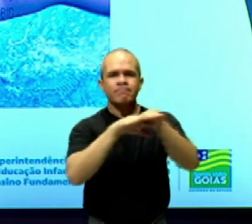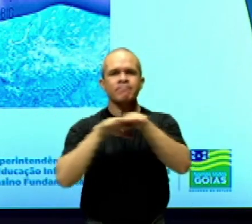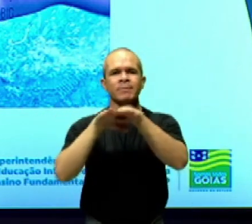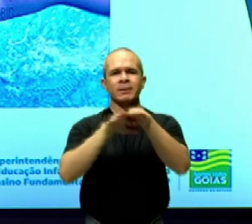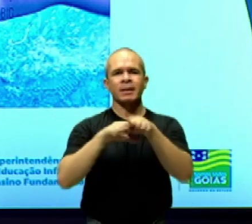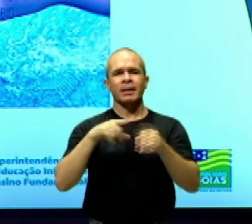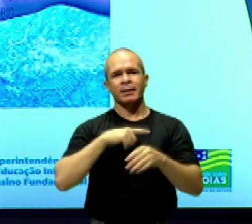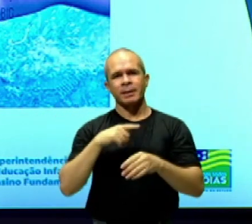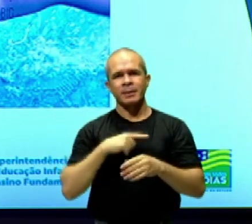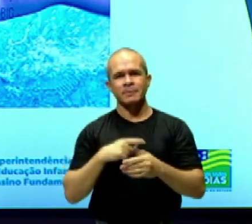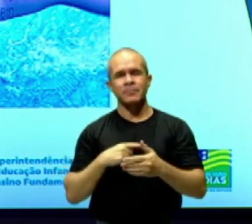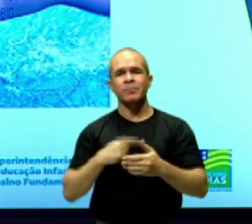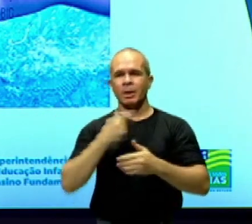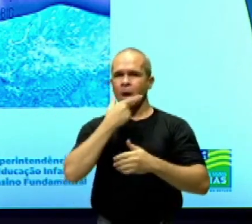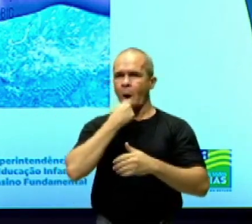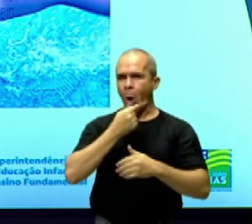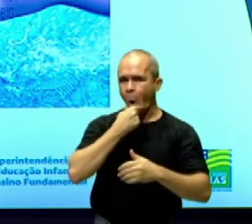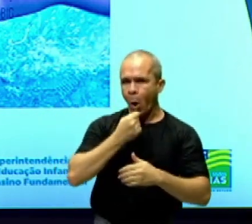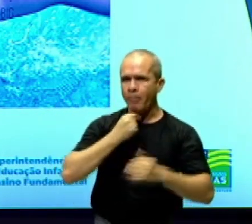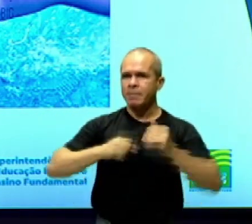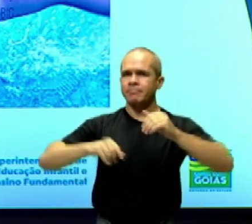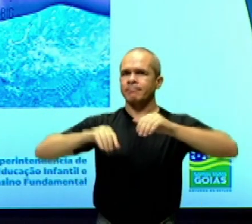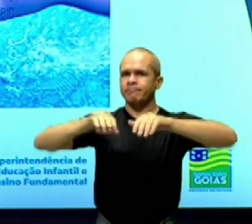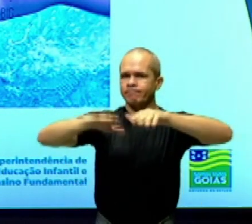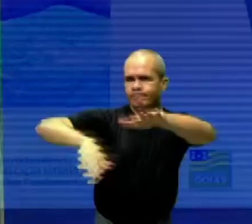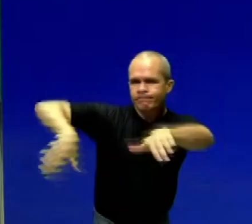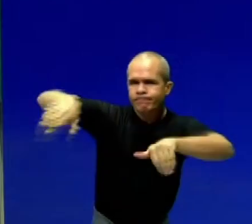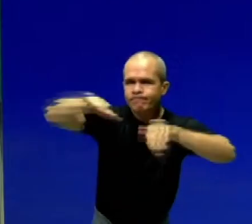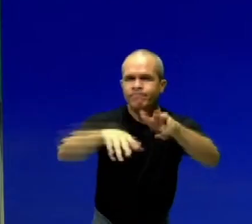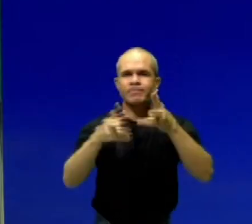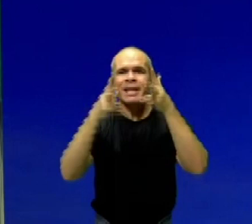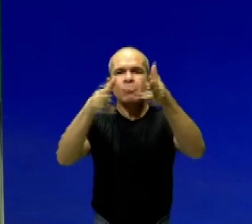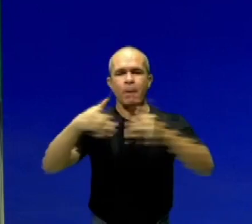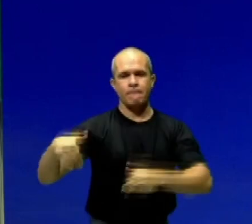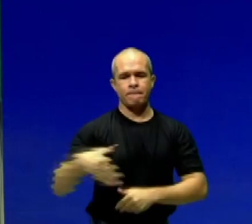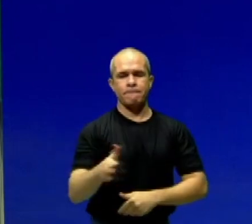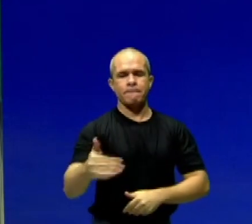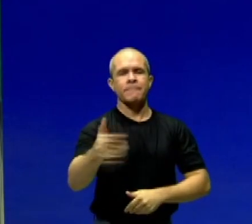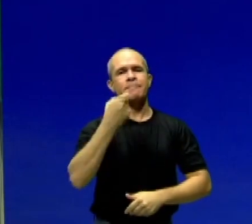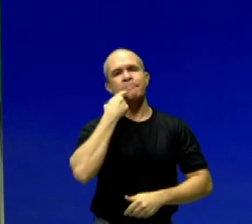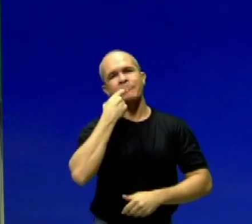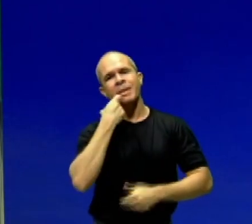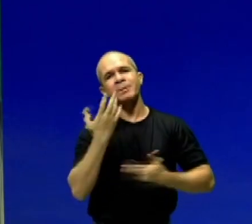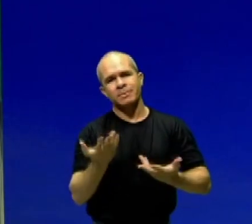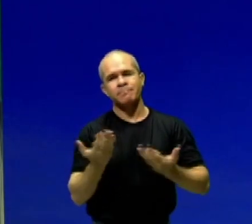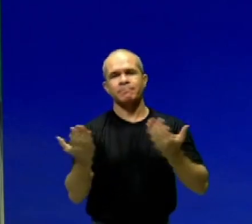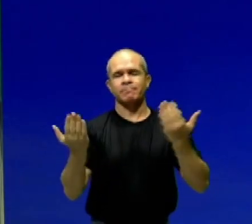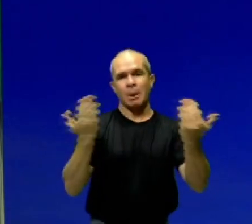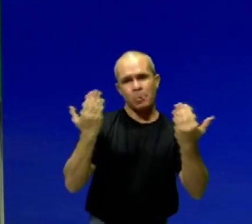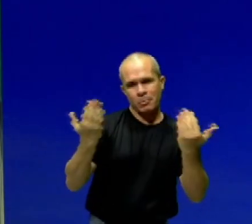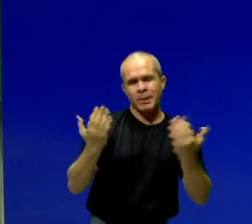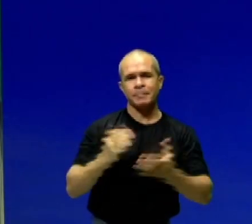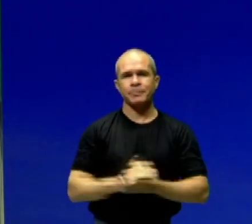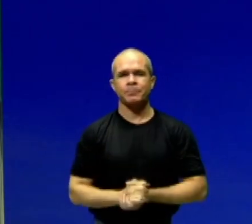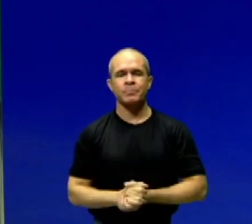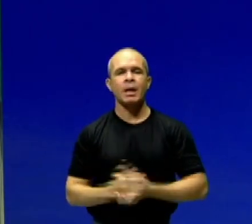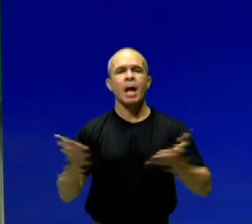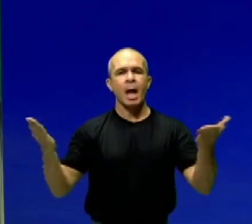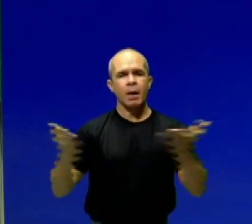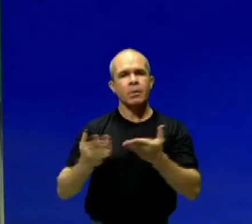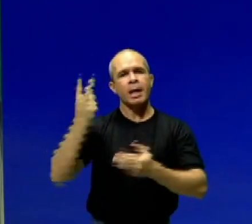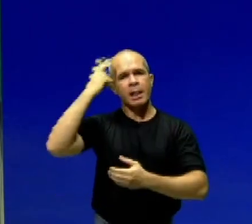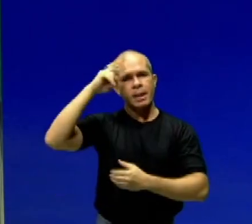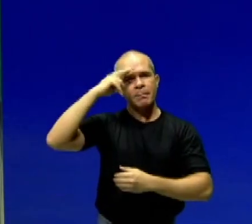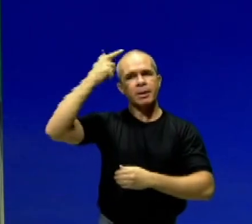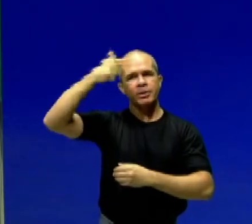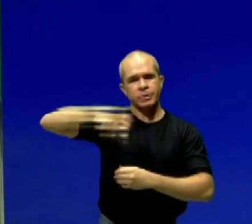servindo para comparar o garoto com um peixe, ok? Então vamos continuar? Bom, vamos só recapitular um pouquinho do